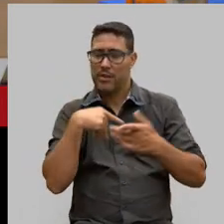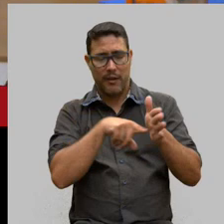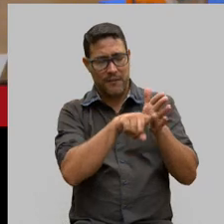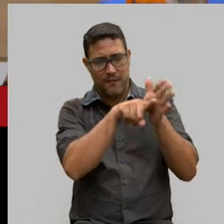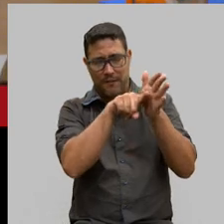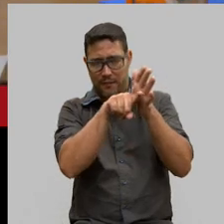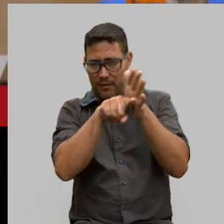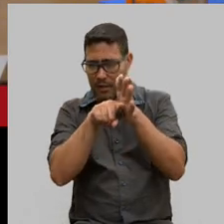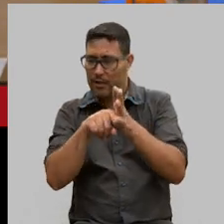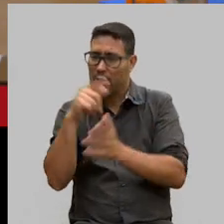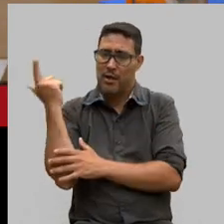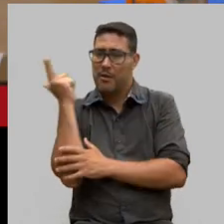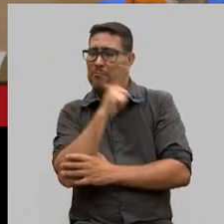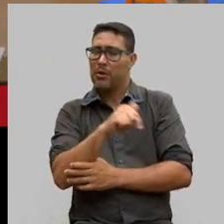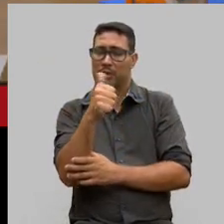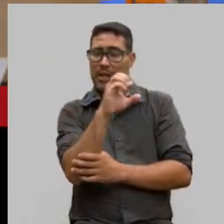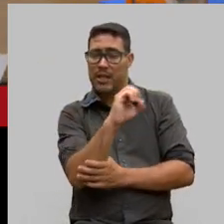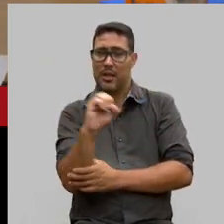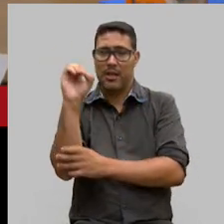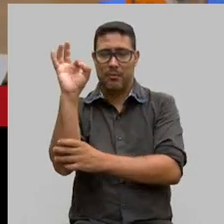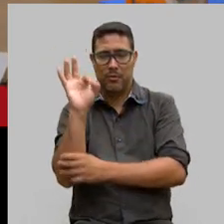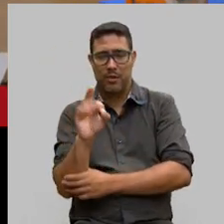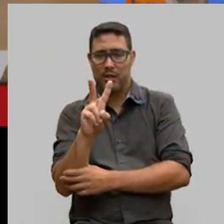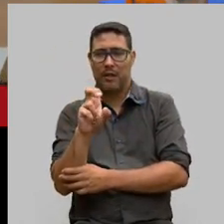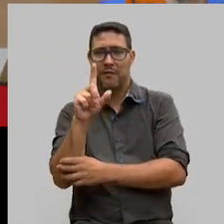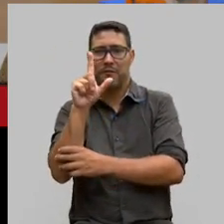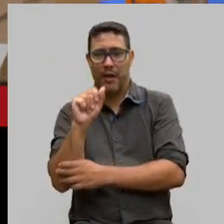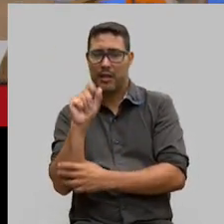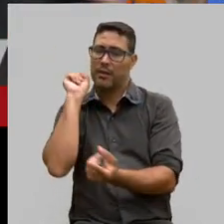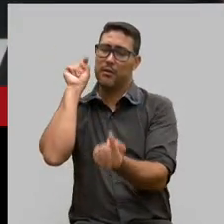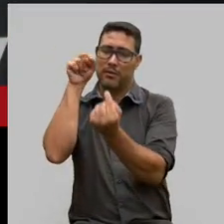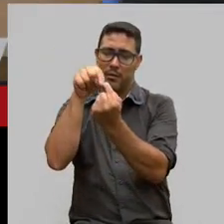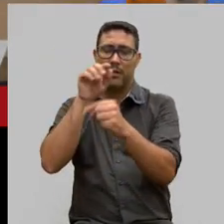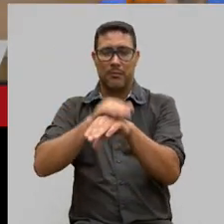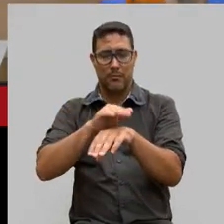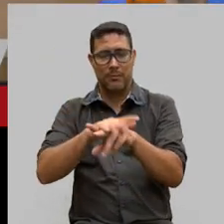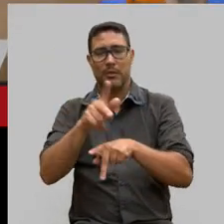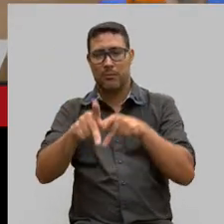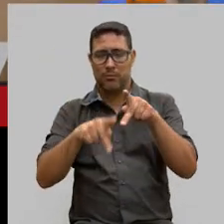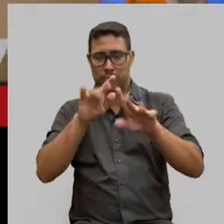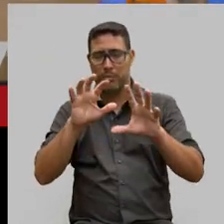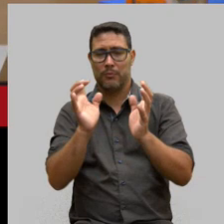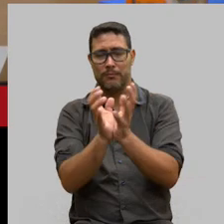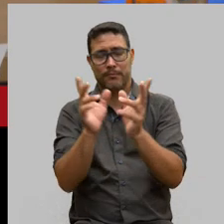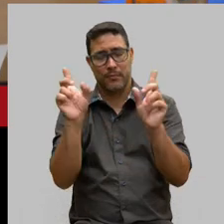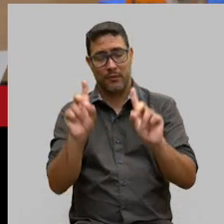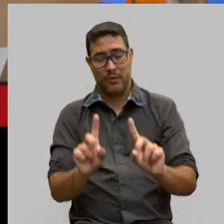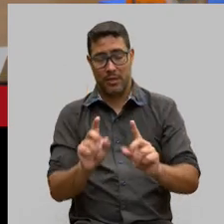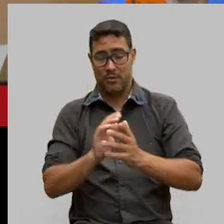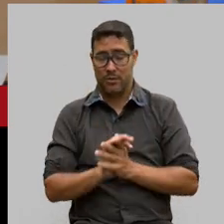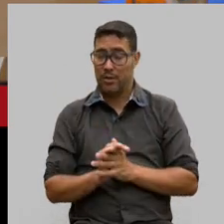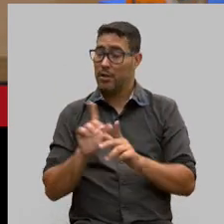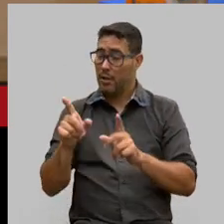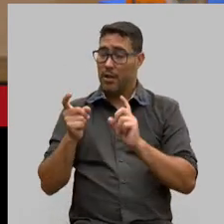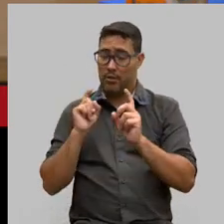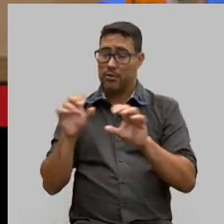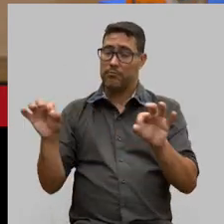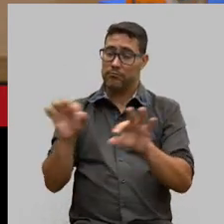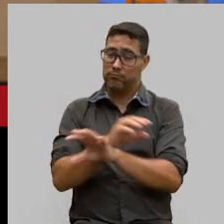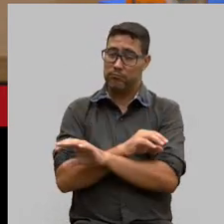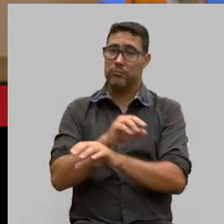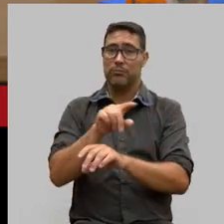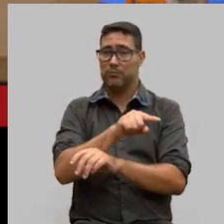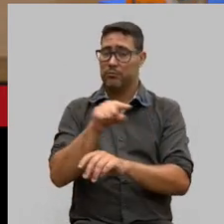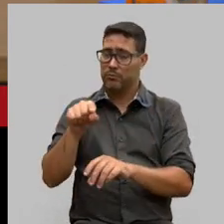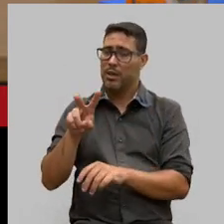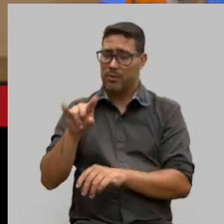100% das vagas destinadas a esse público nós nossa após Nossa audiência cenário tem mudado e já